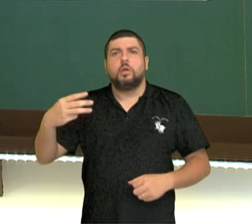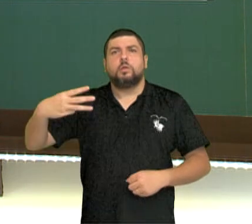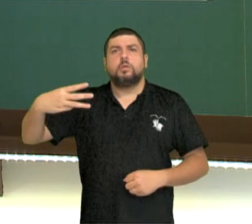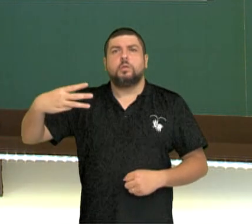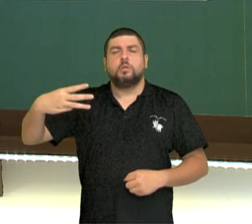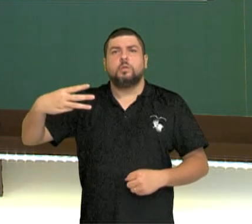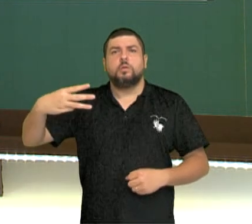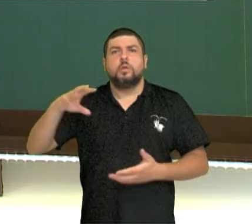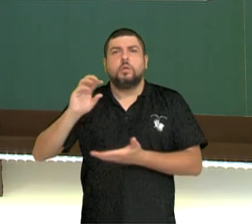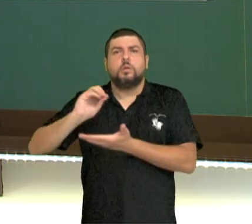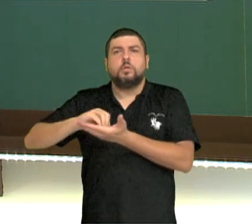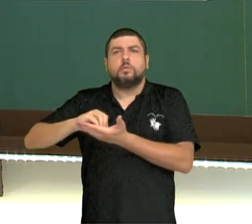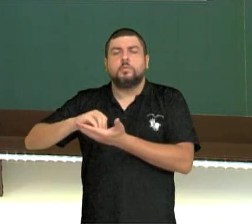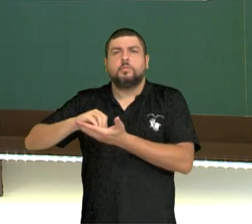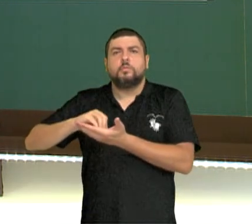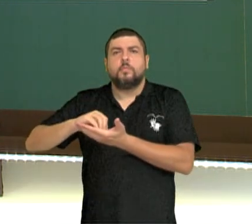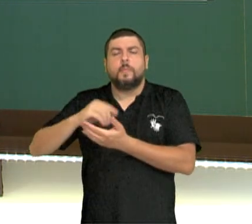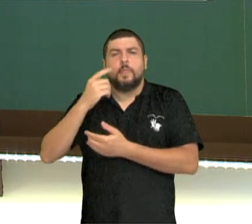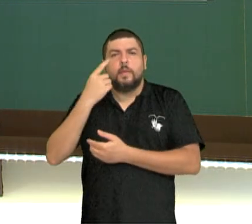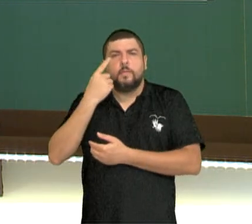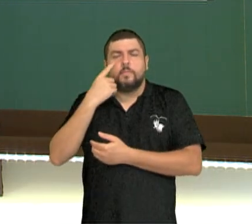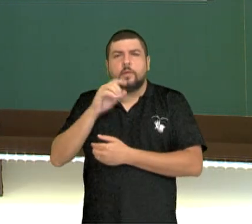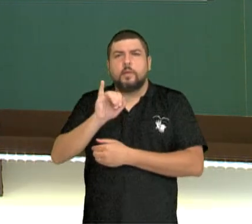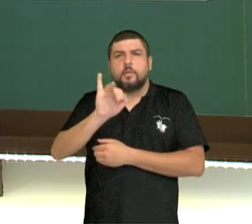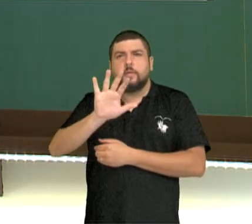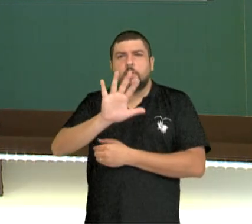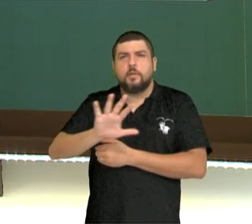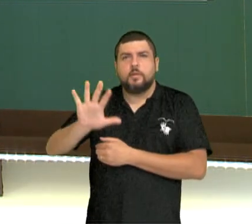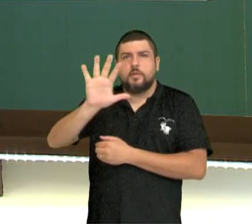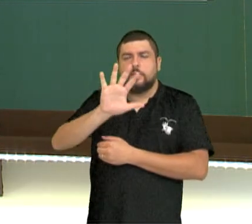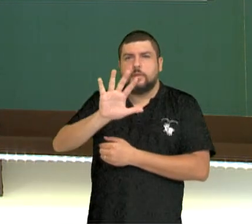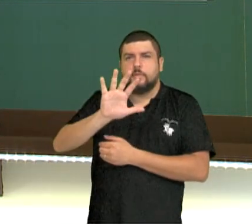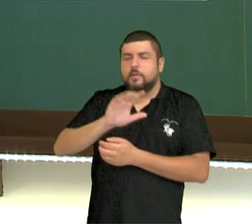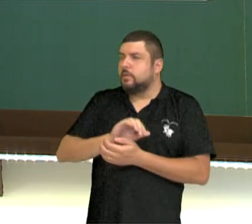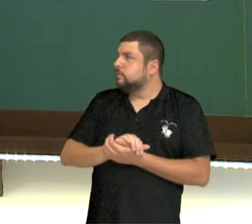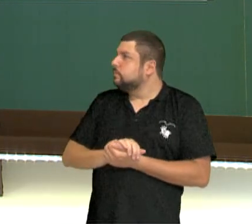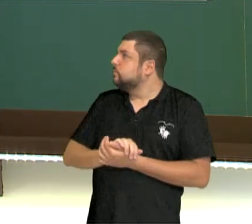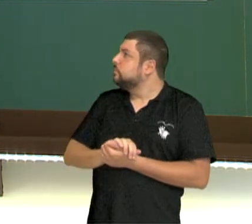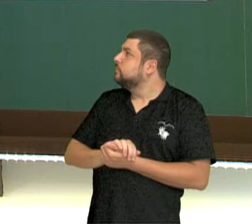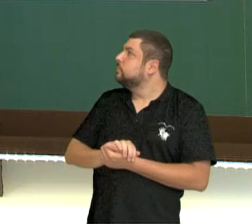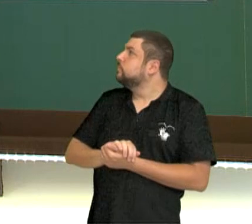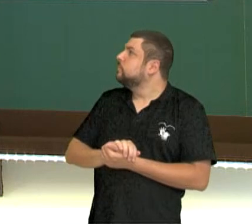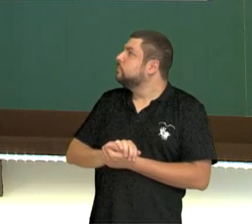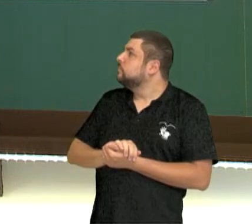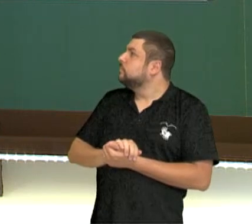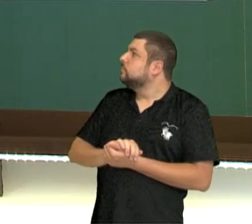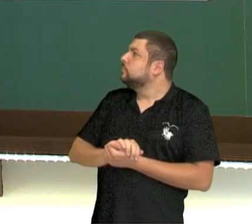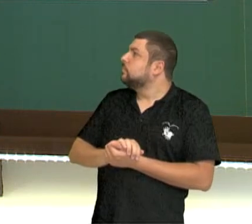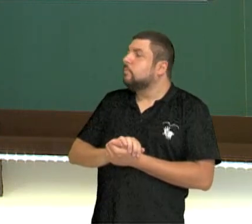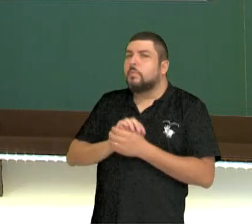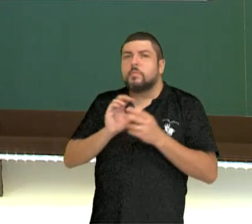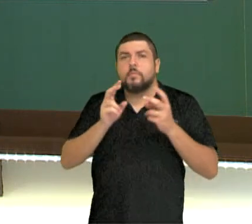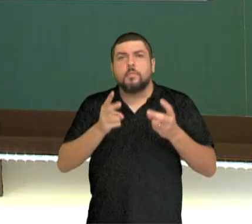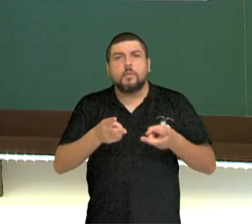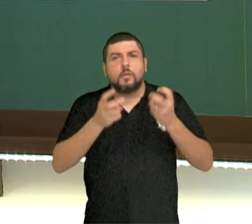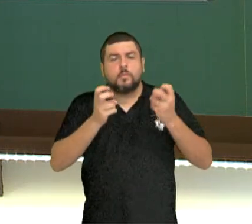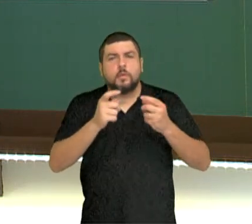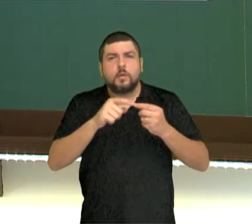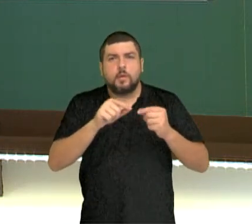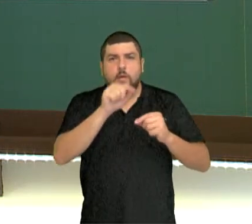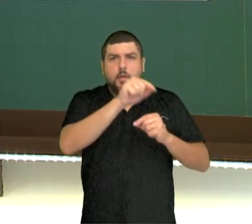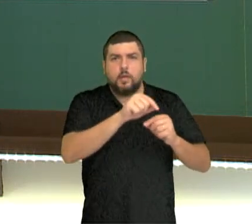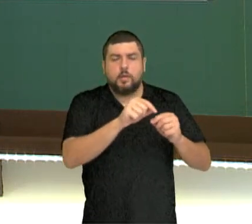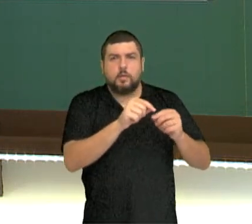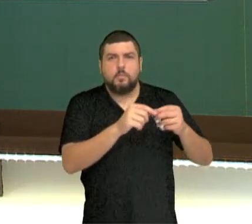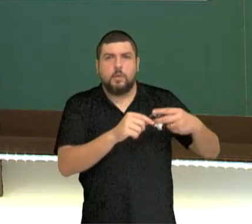temos uma imagem para ilustrar para nós essa reação que não está balanceada. Nós temos aqui nos reagentes